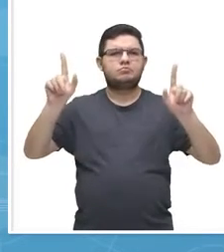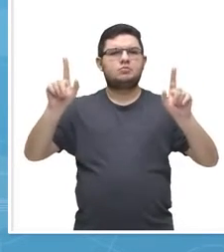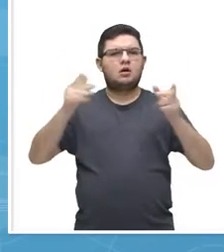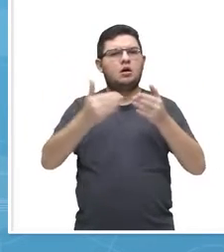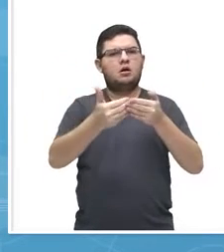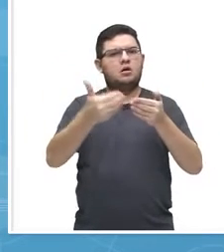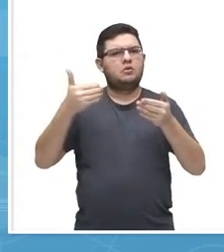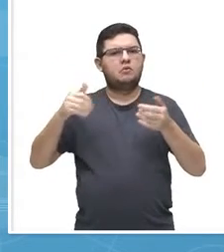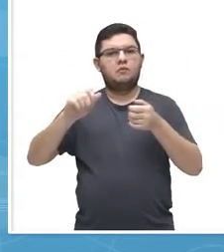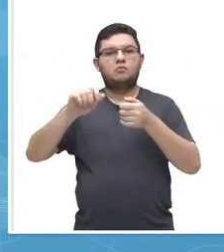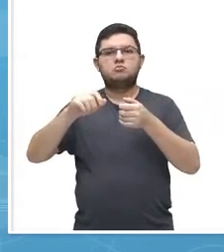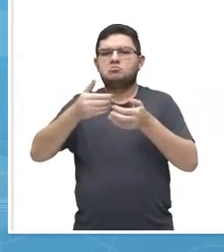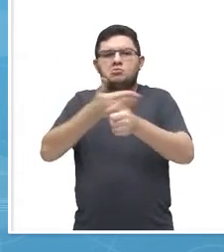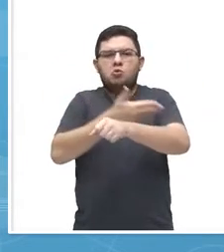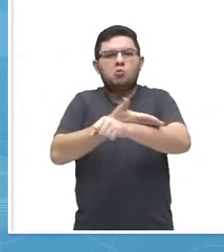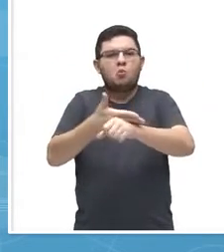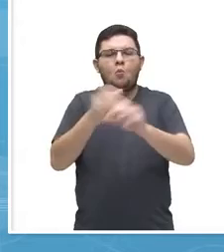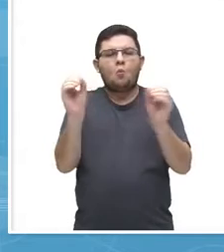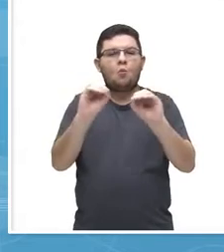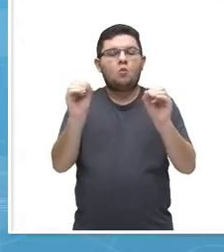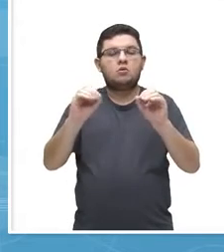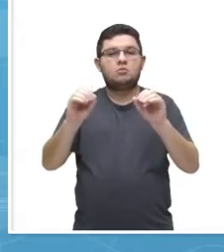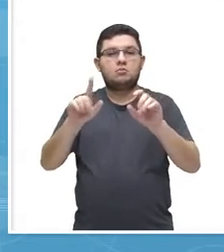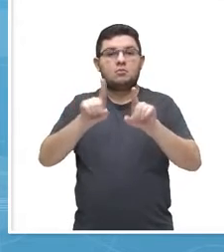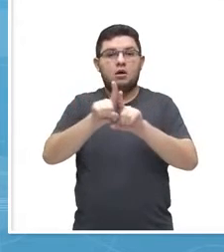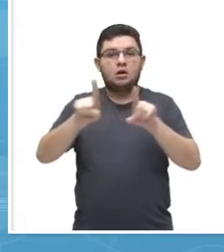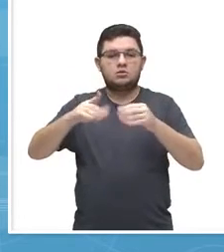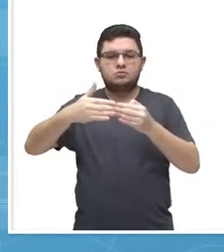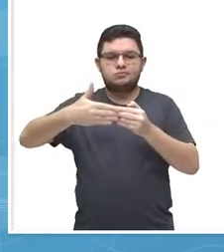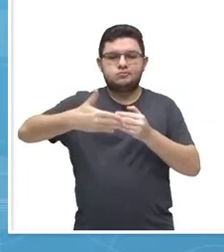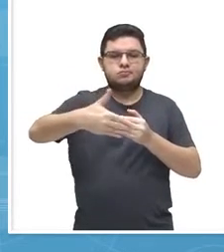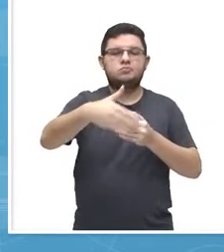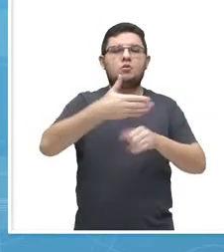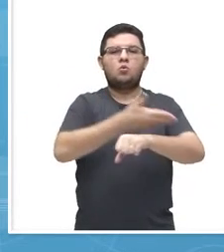fazer todos os dias, só para dar uma relaxada. Então, só para